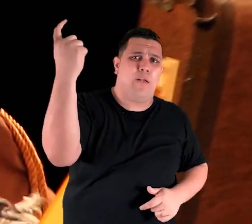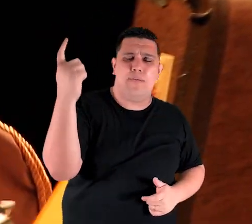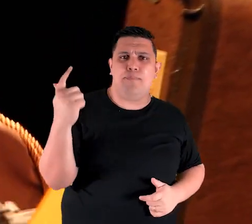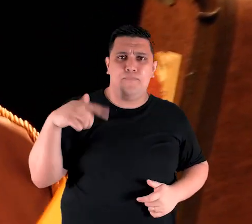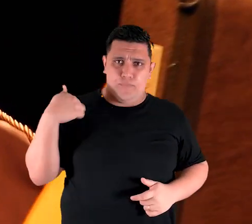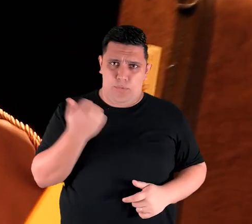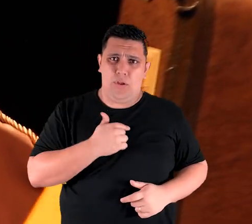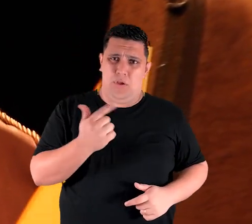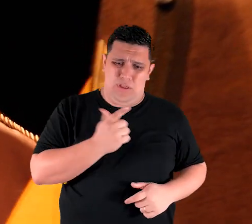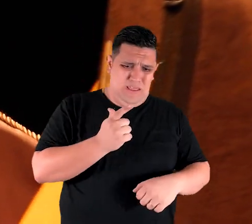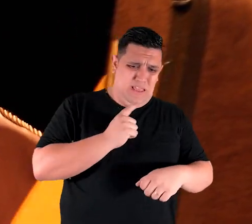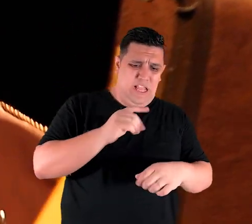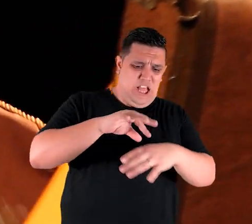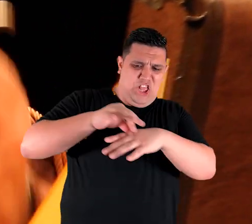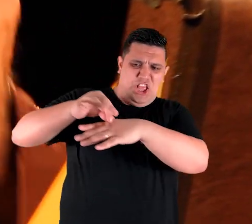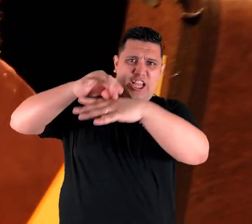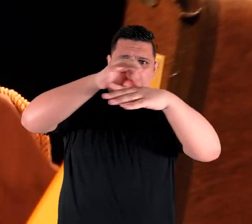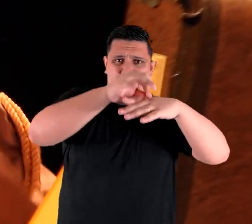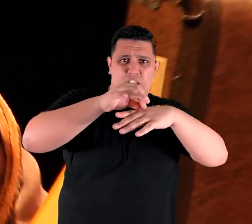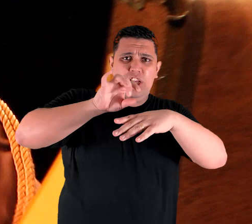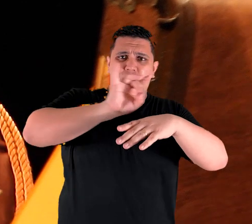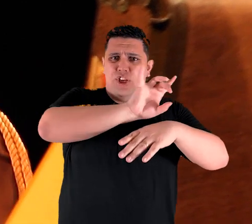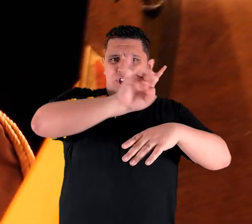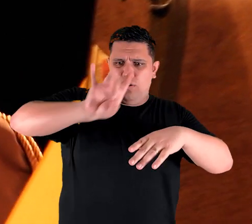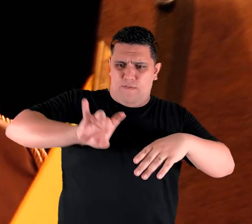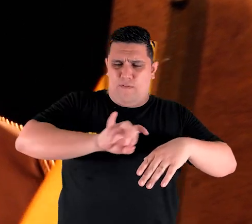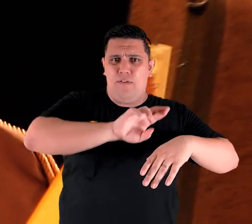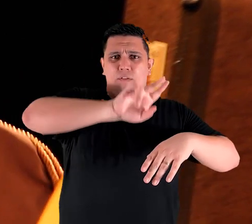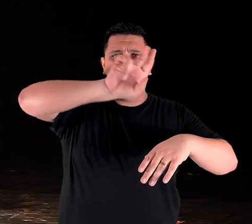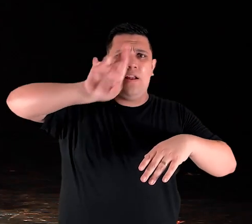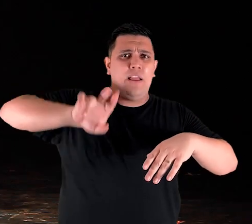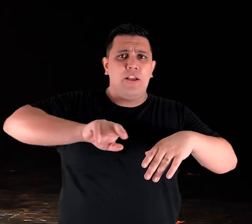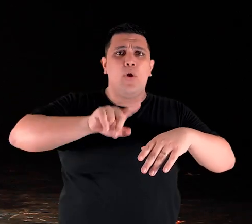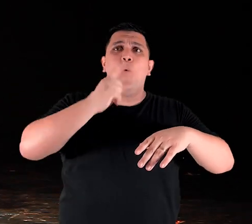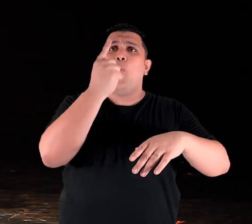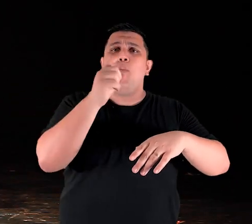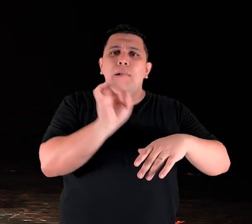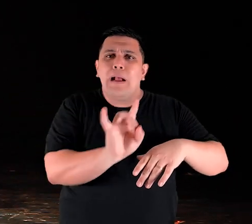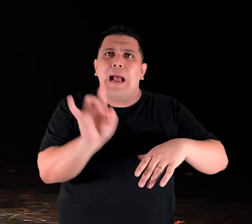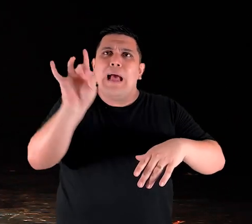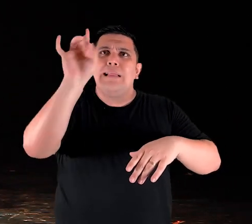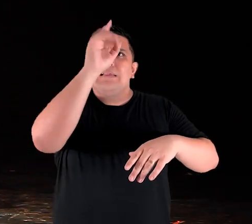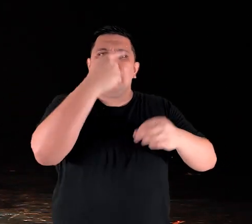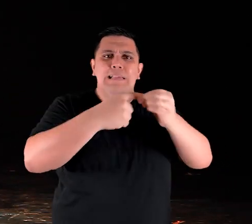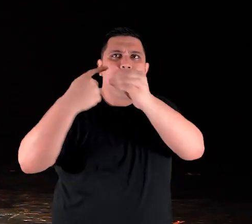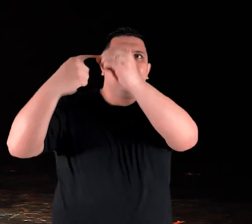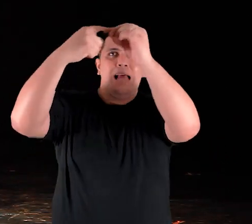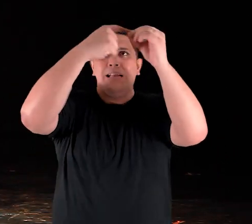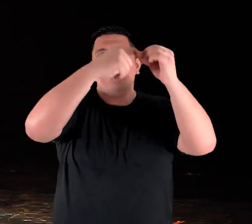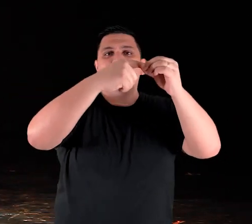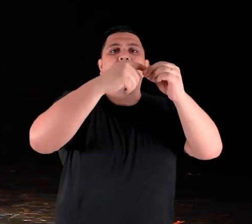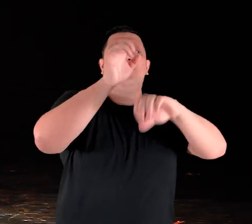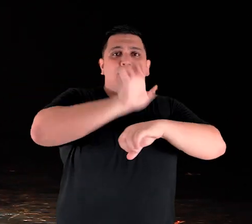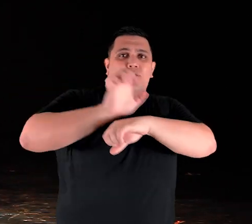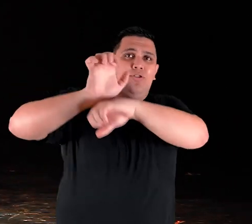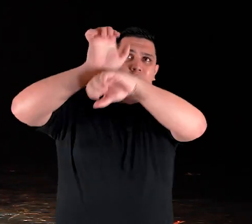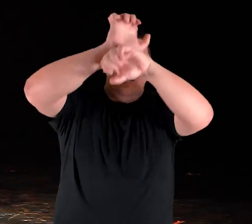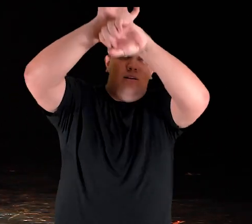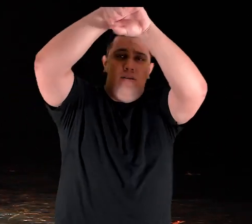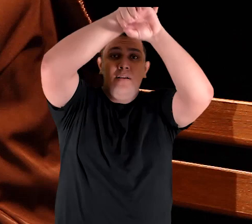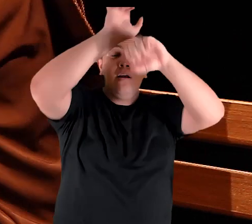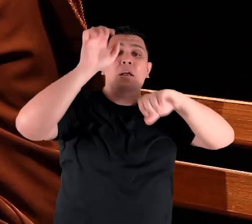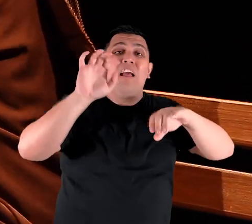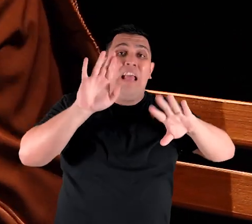Teríamos diversos líderes, um para cada cidade do estado. Isso foi se tornando possível com a rebeldia dos